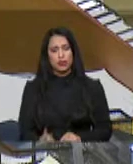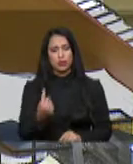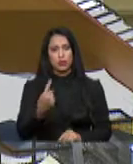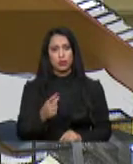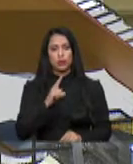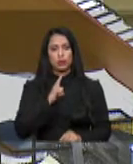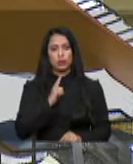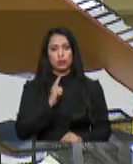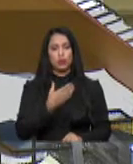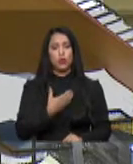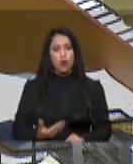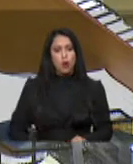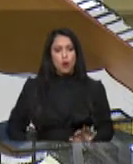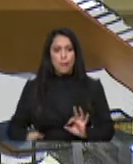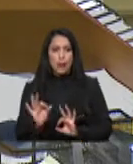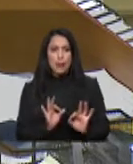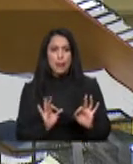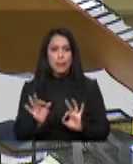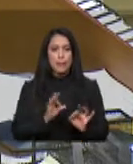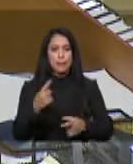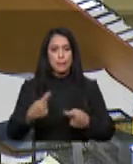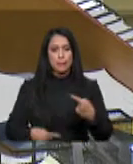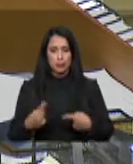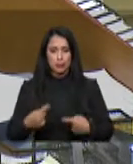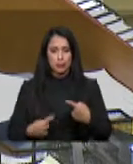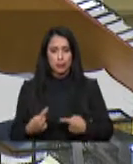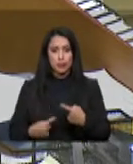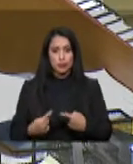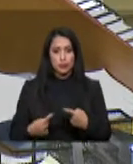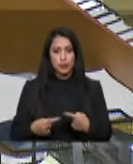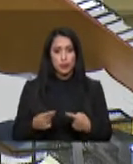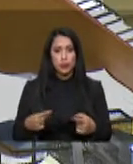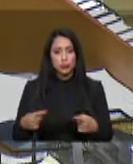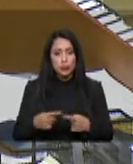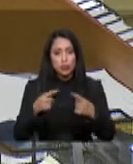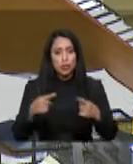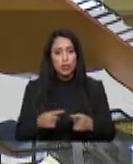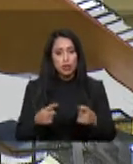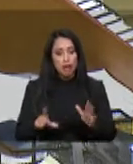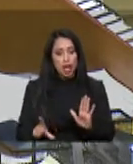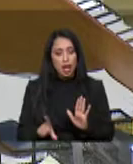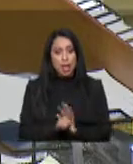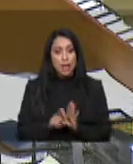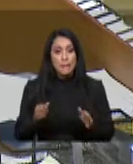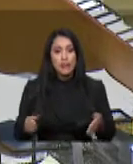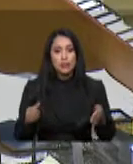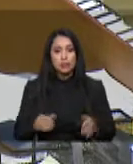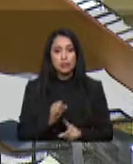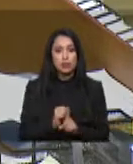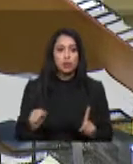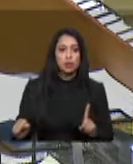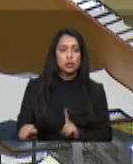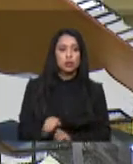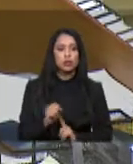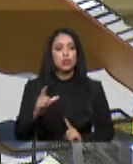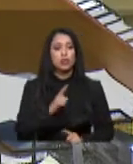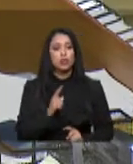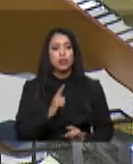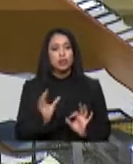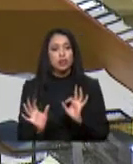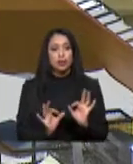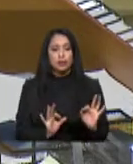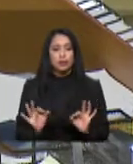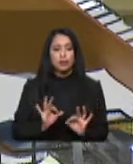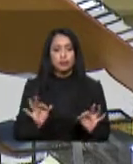exercerá a função de planejamento das políticas sociais assegurada, na forma da lei, a participação da sociedade nos processos de formulação,